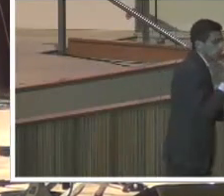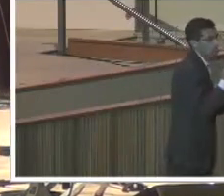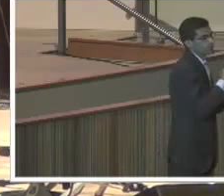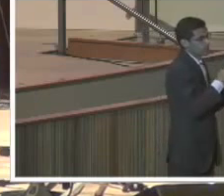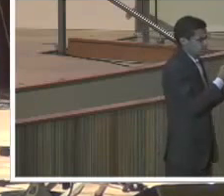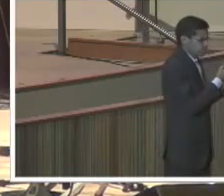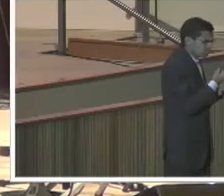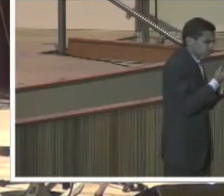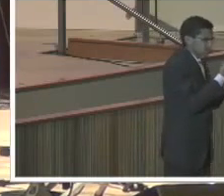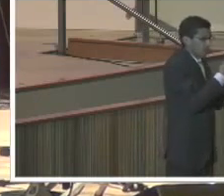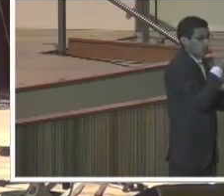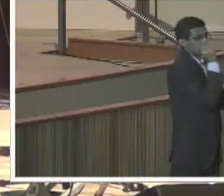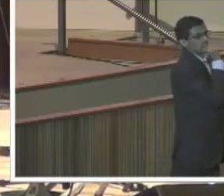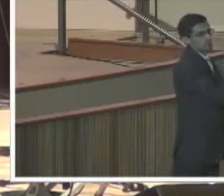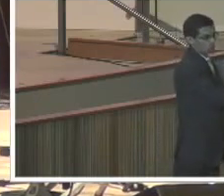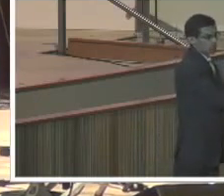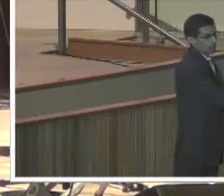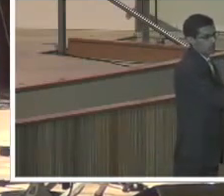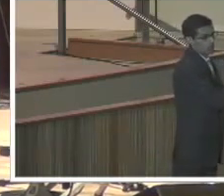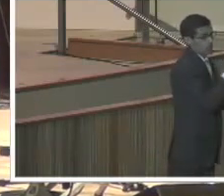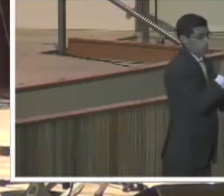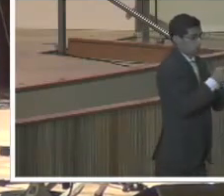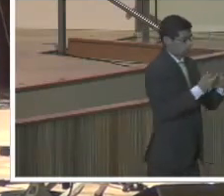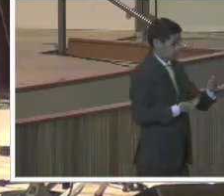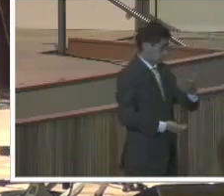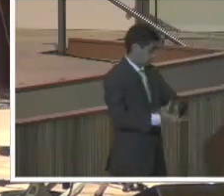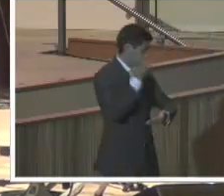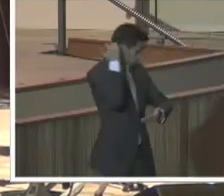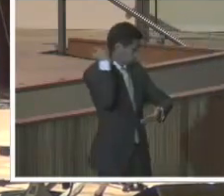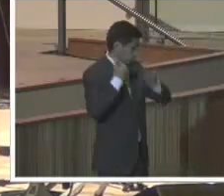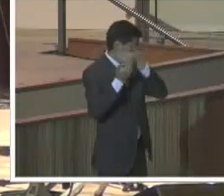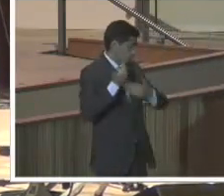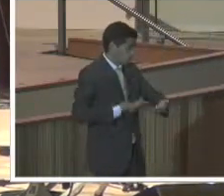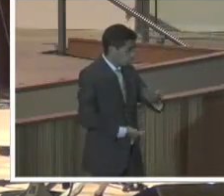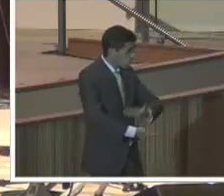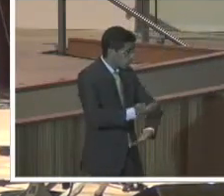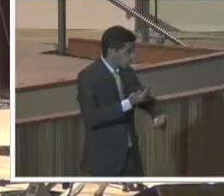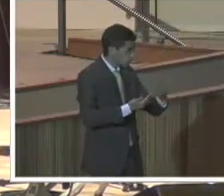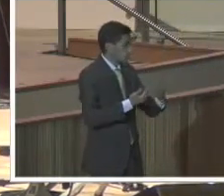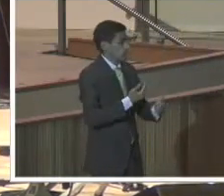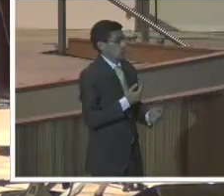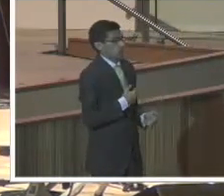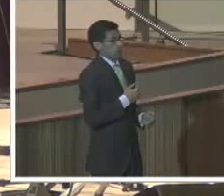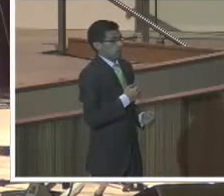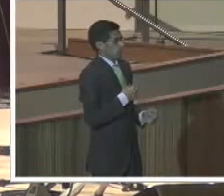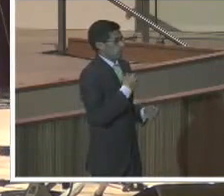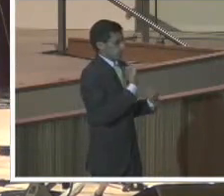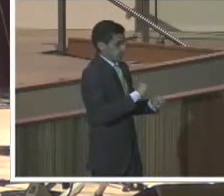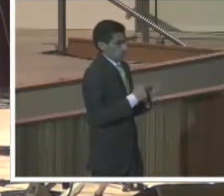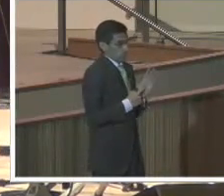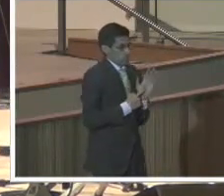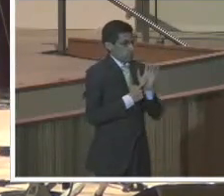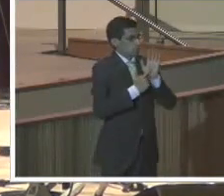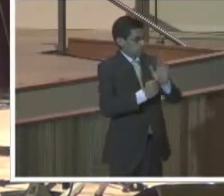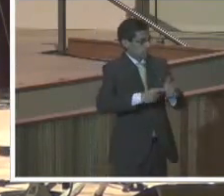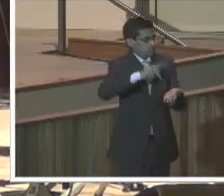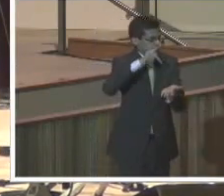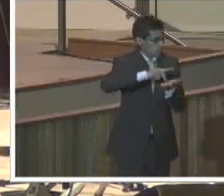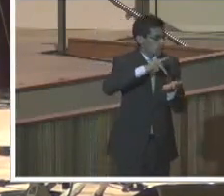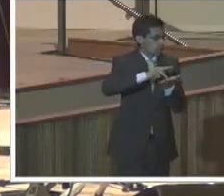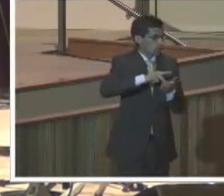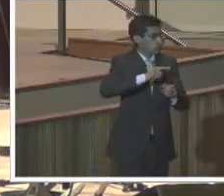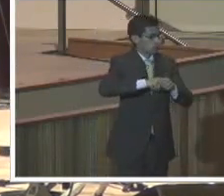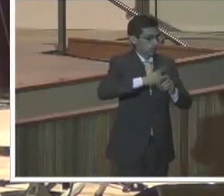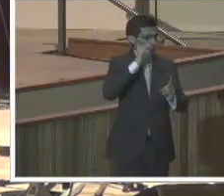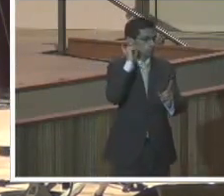Naqueles tempos, os empregados eram obrigados a trazer a prova de que encontraram a